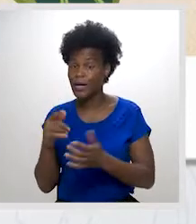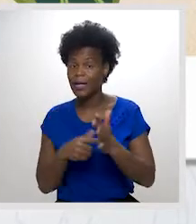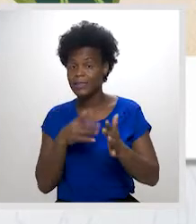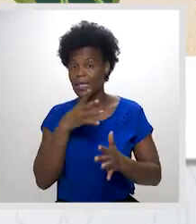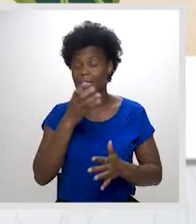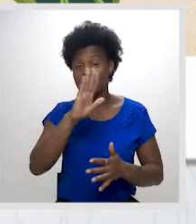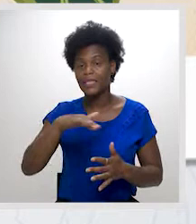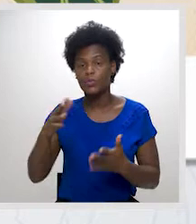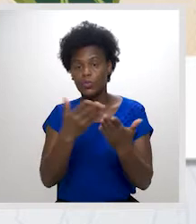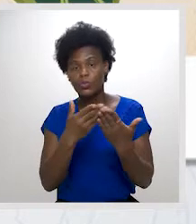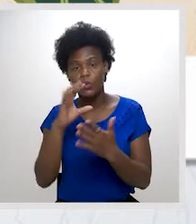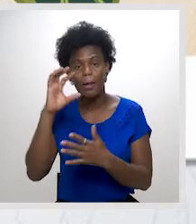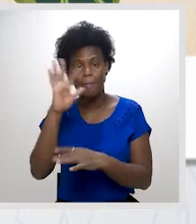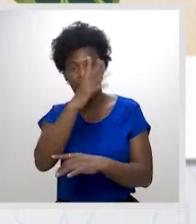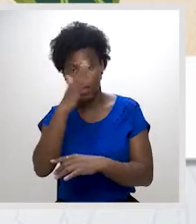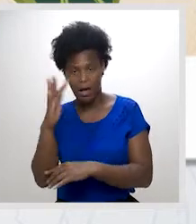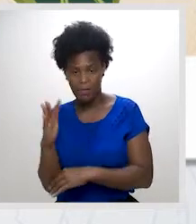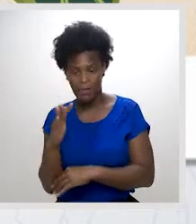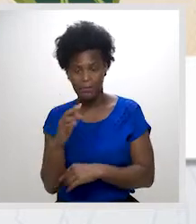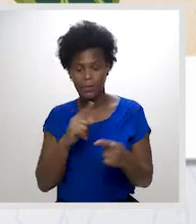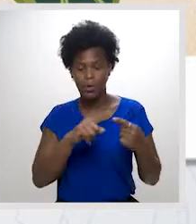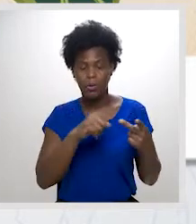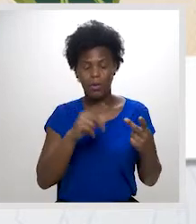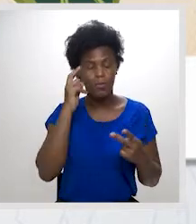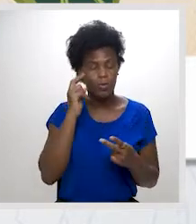Ciência, ou seja, estudo das plantas.